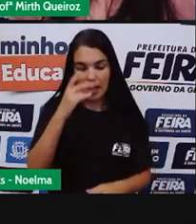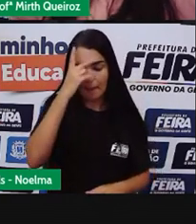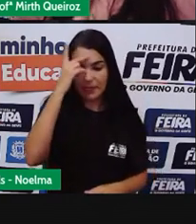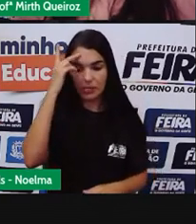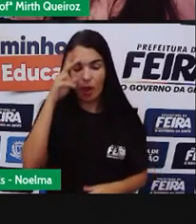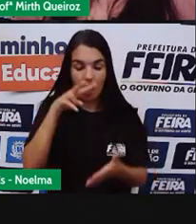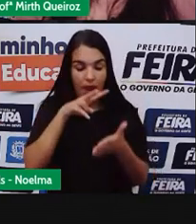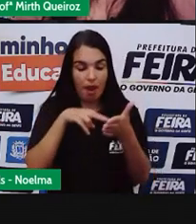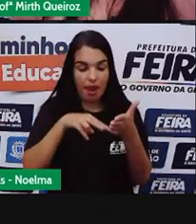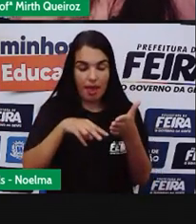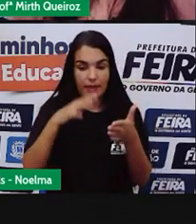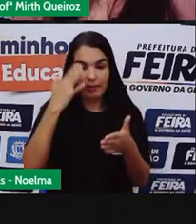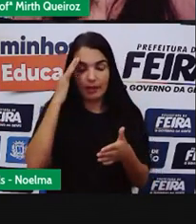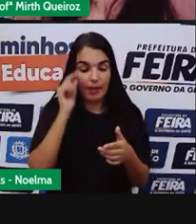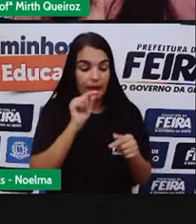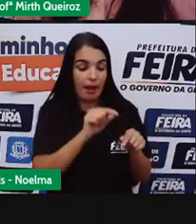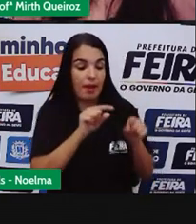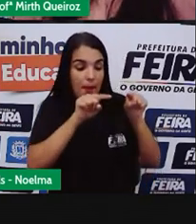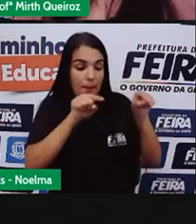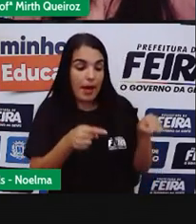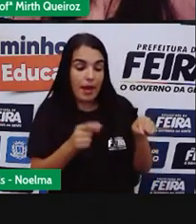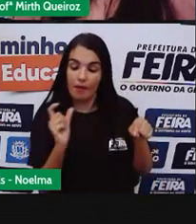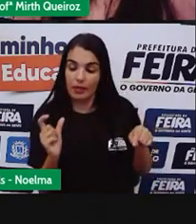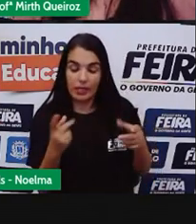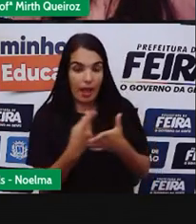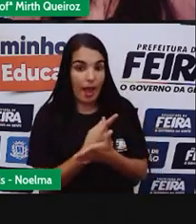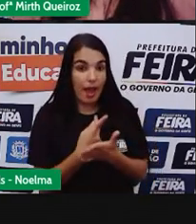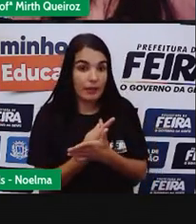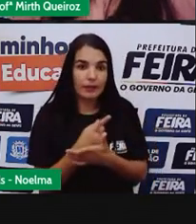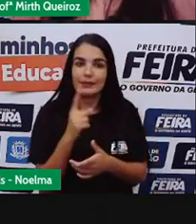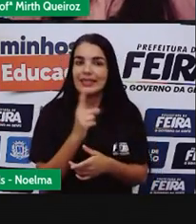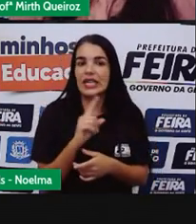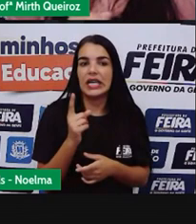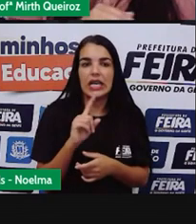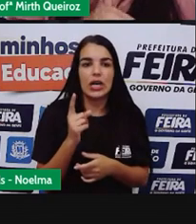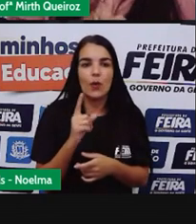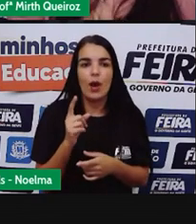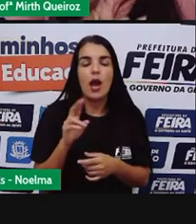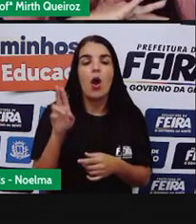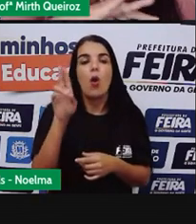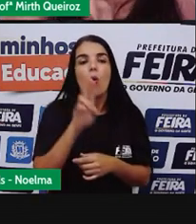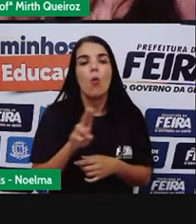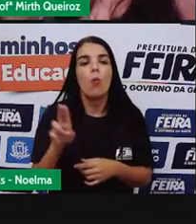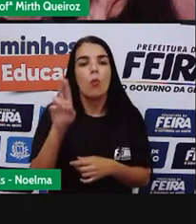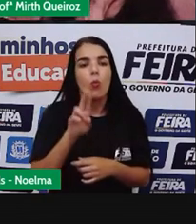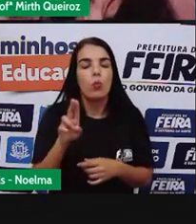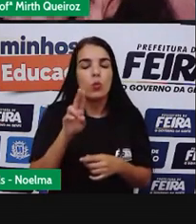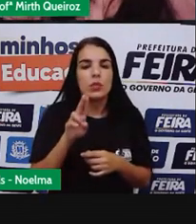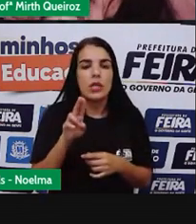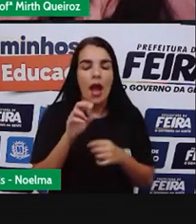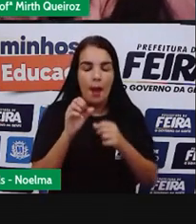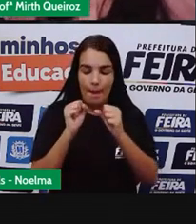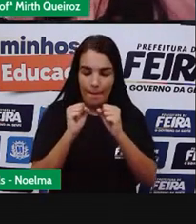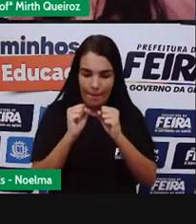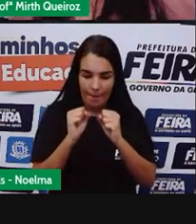leia aquele texto, aquela frase, aquele bilhete que você fizer ali, deixe de ler essa palavra por ela estar